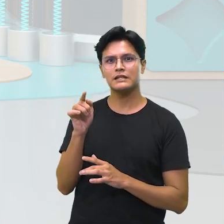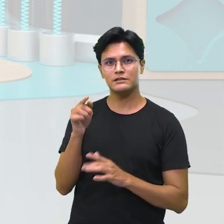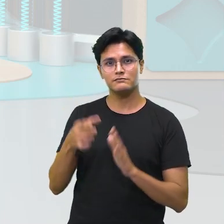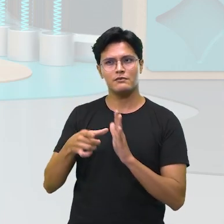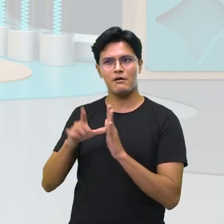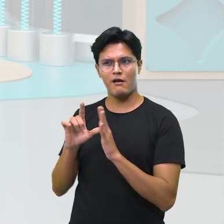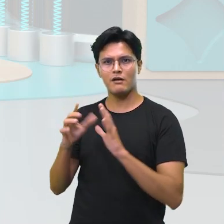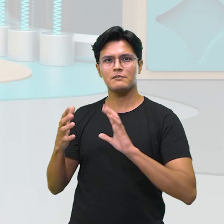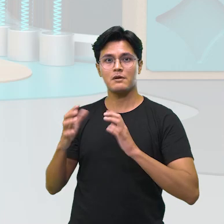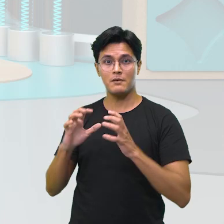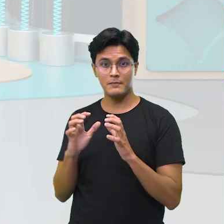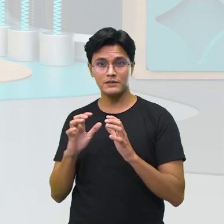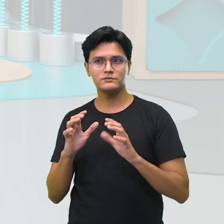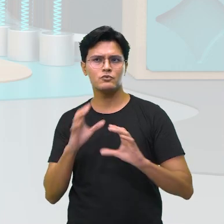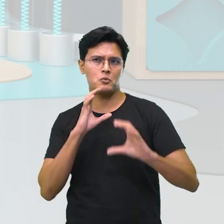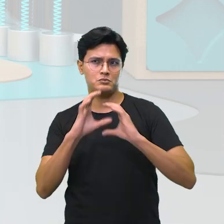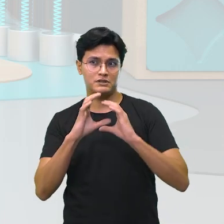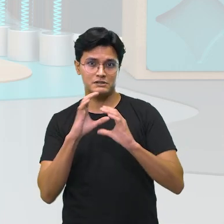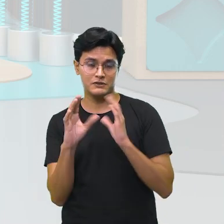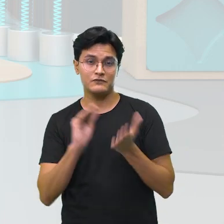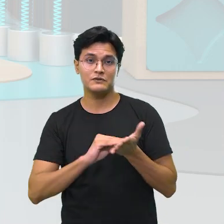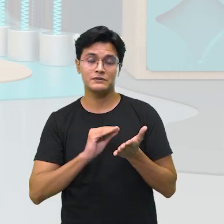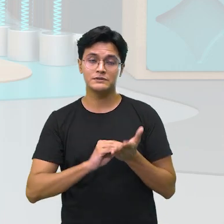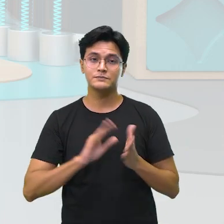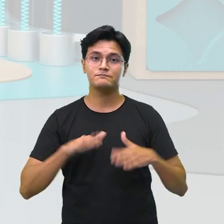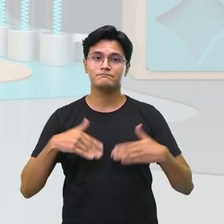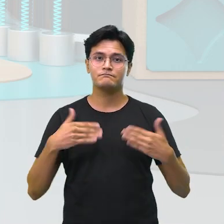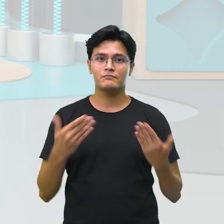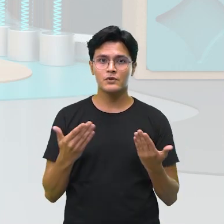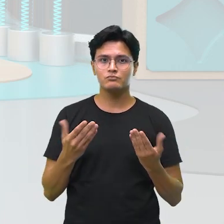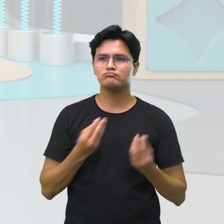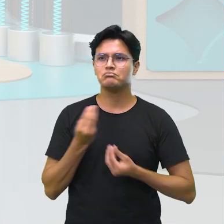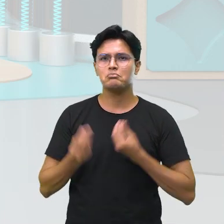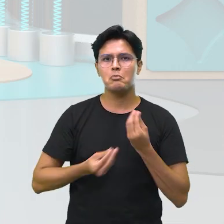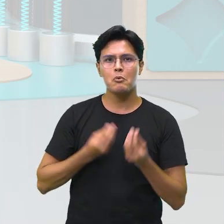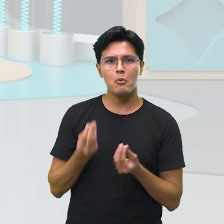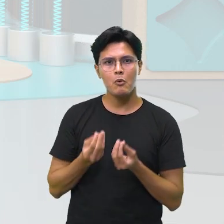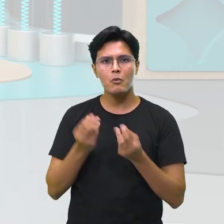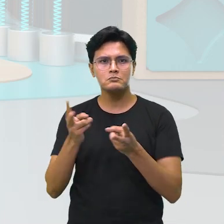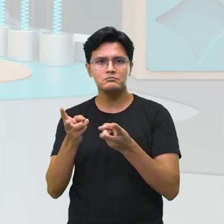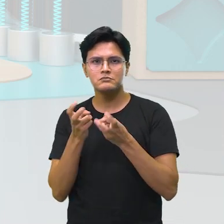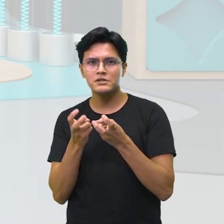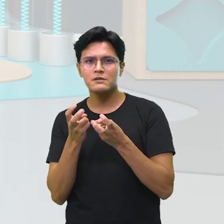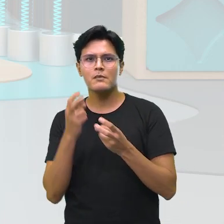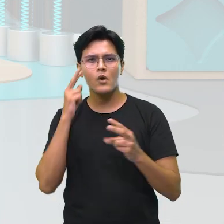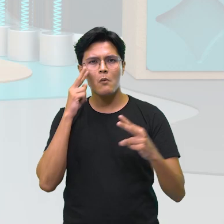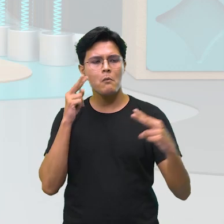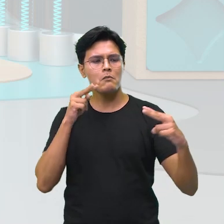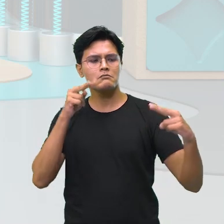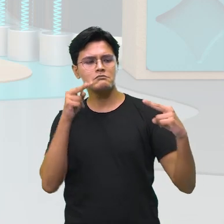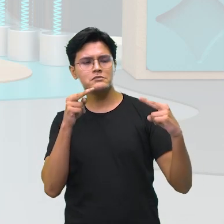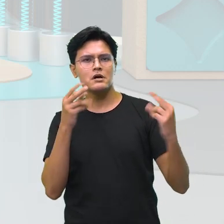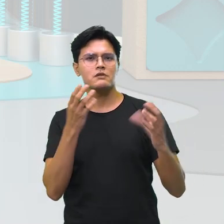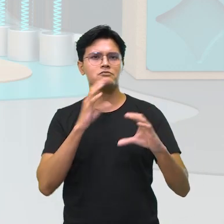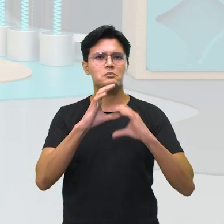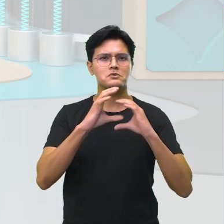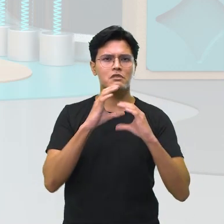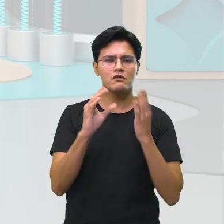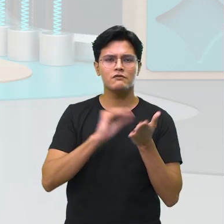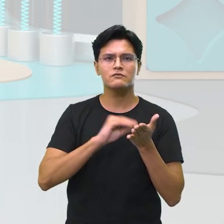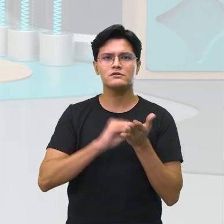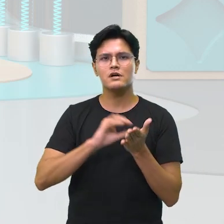comunicação daqueles não estão bem. Pelo jeito que eles se olham, pela falta de comunicação, pelo toque. Então a gente